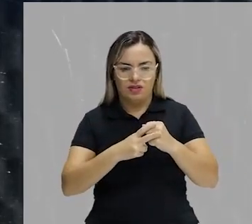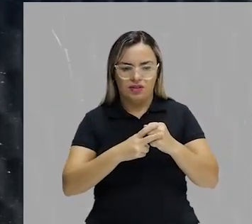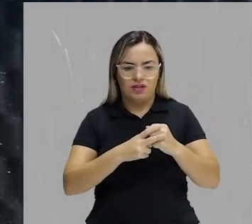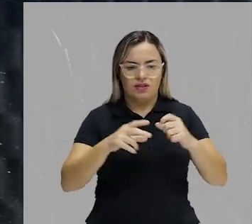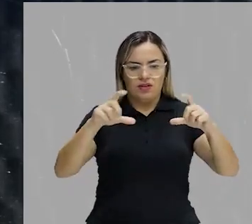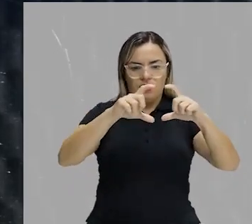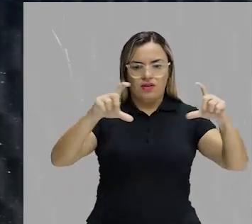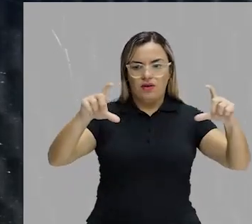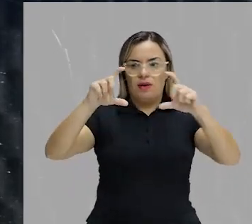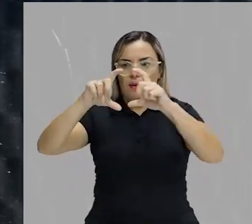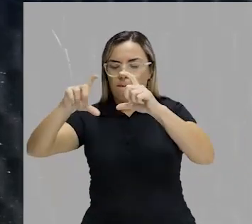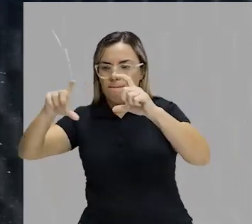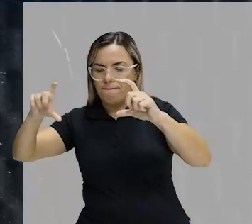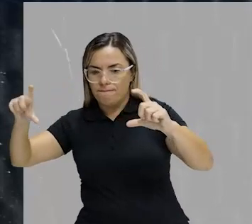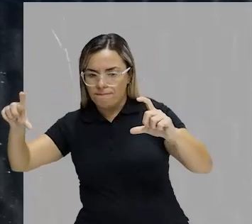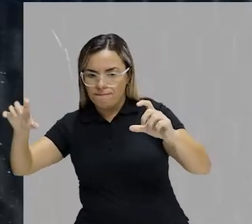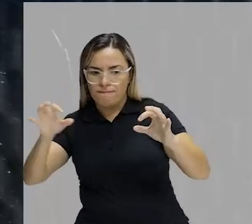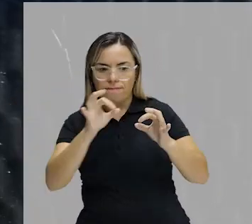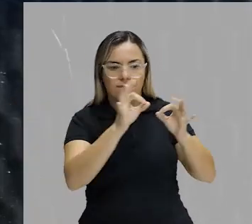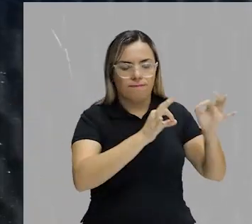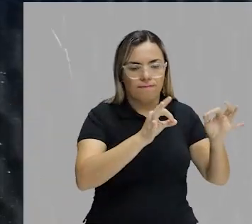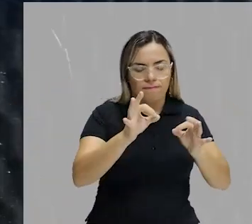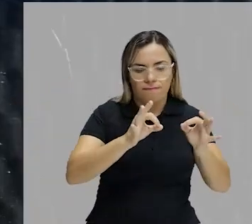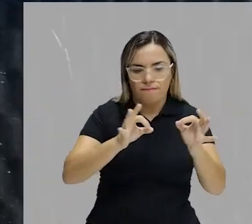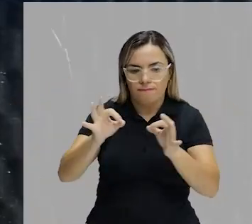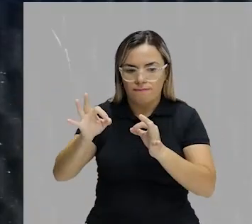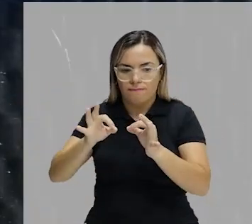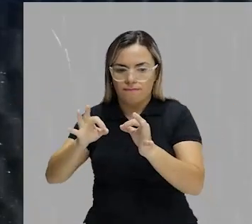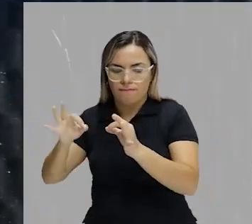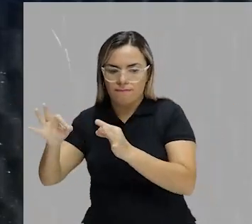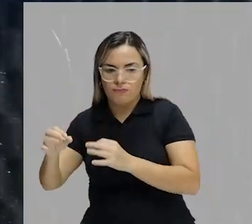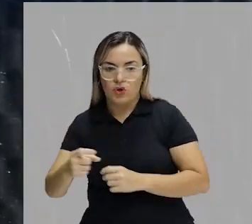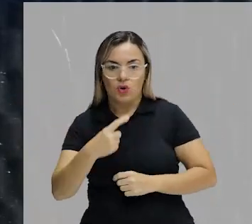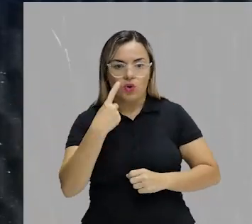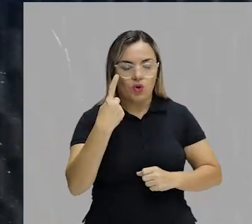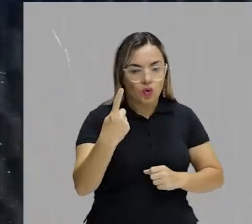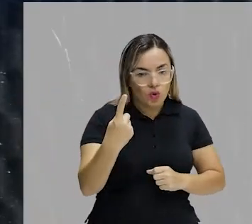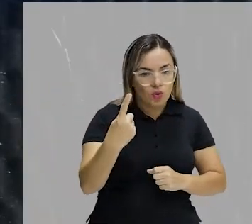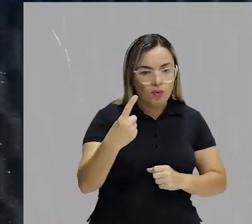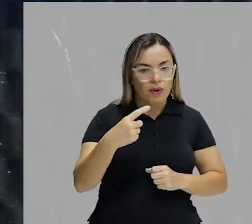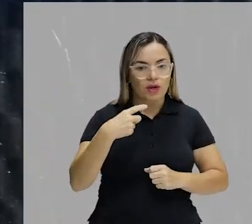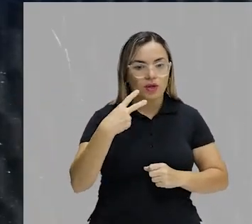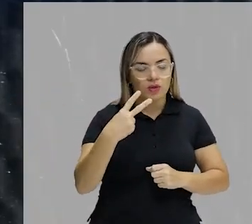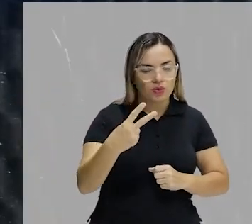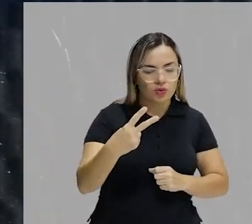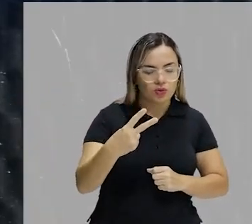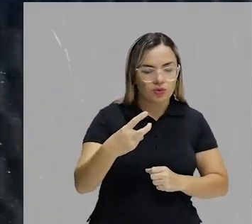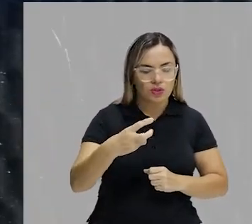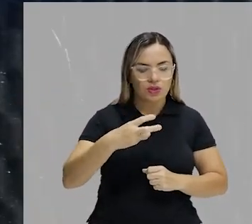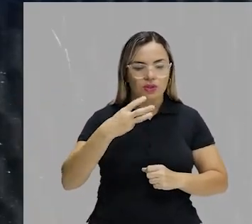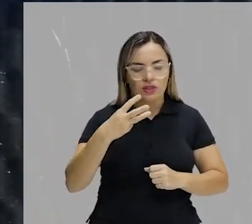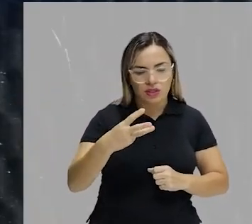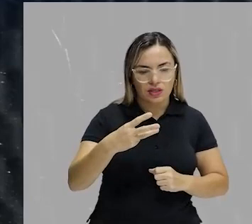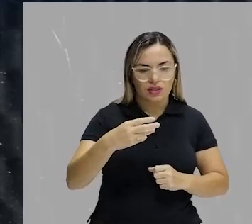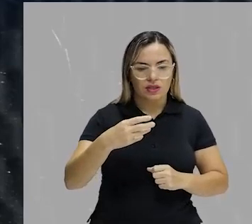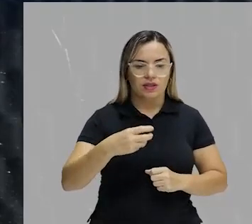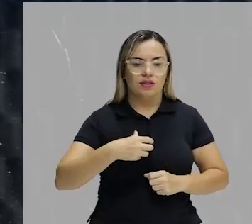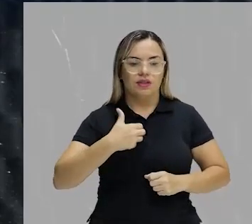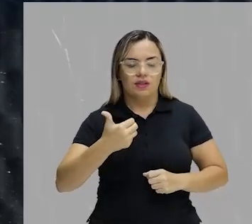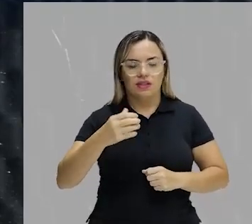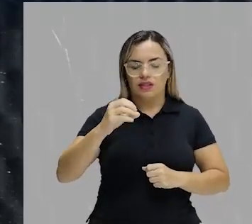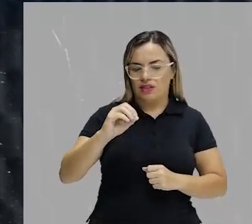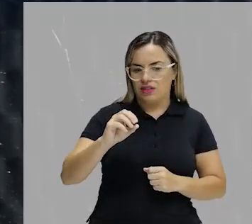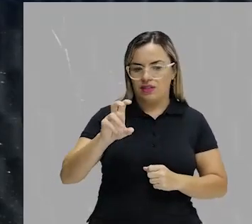uma frase organizada em 1, 2, 3, 10, 20,